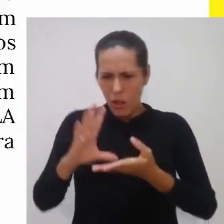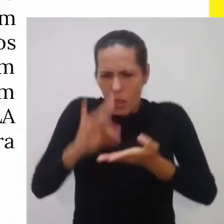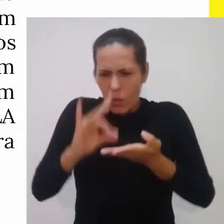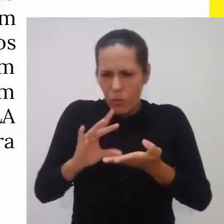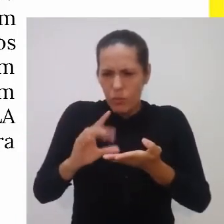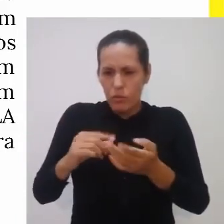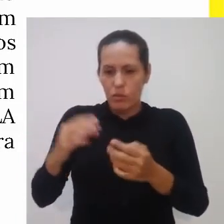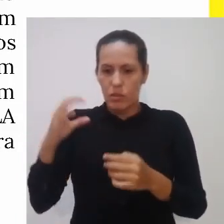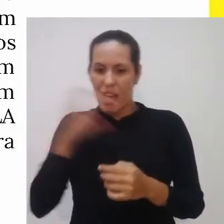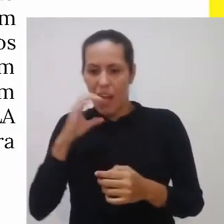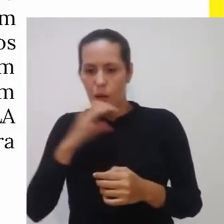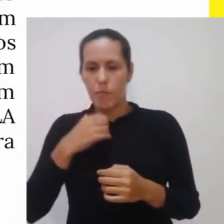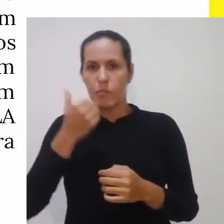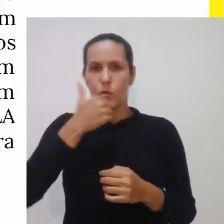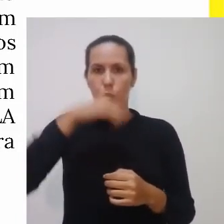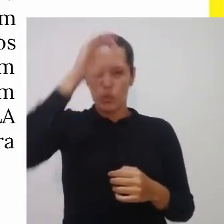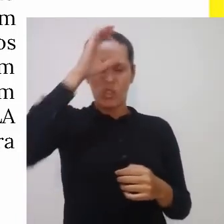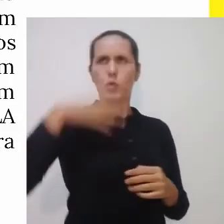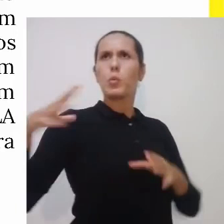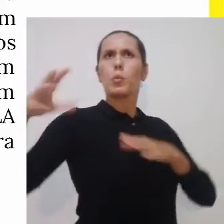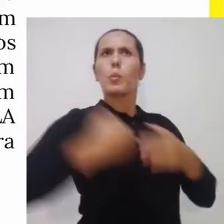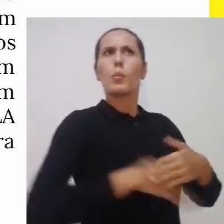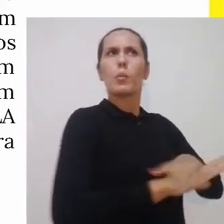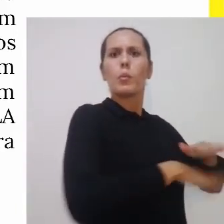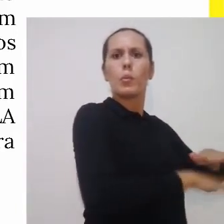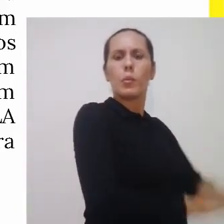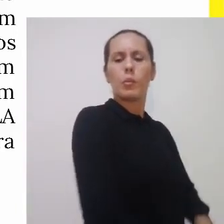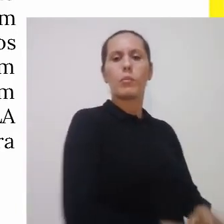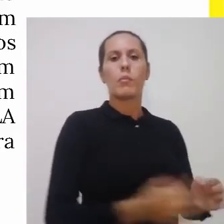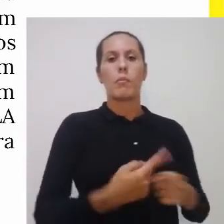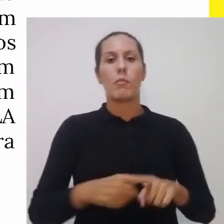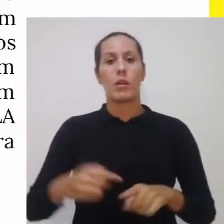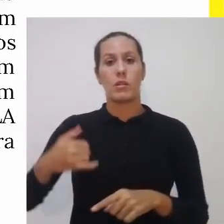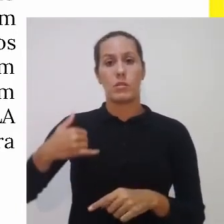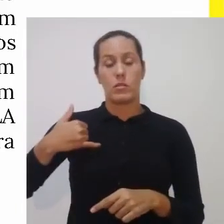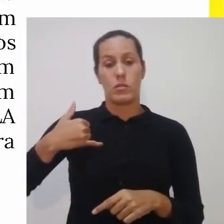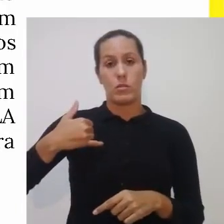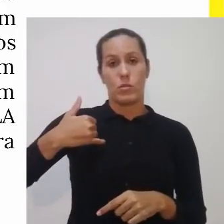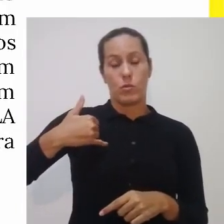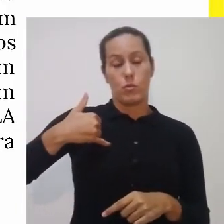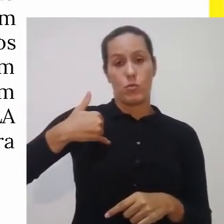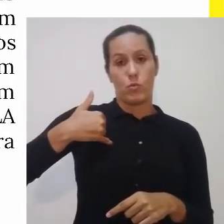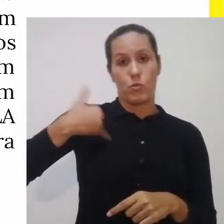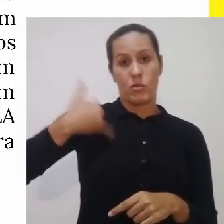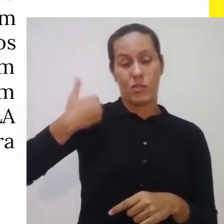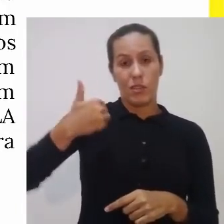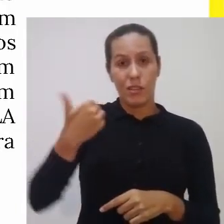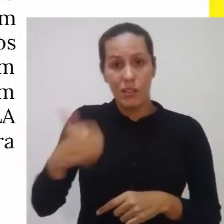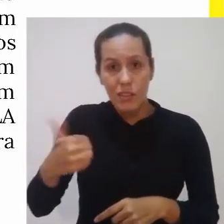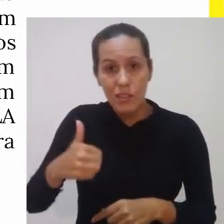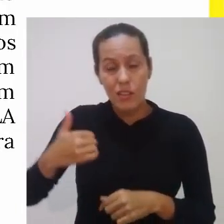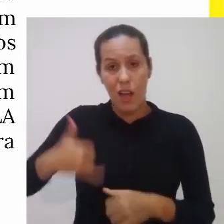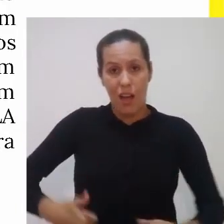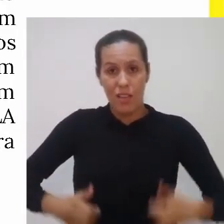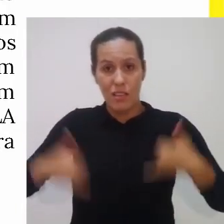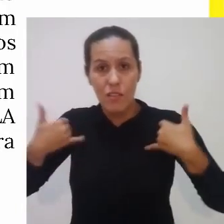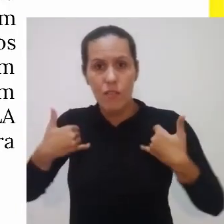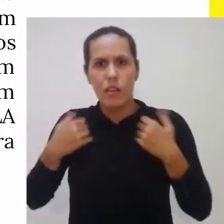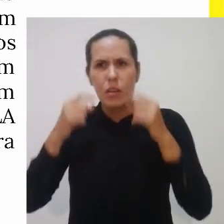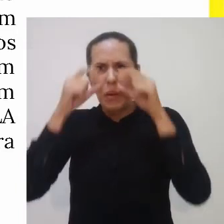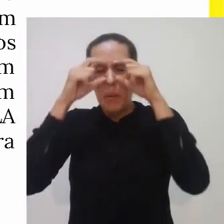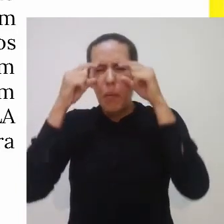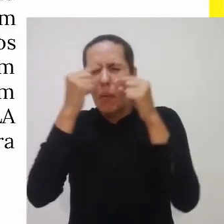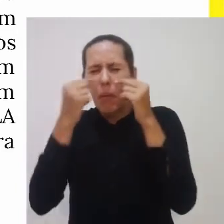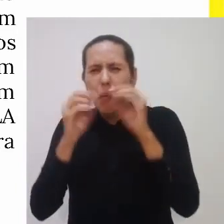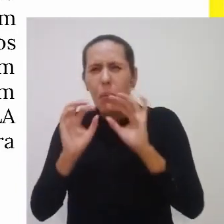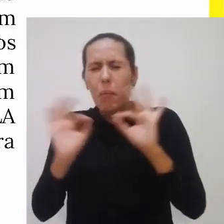Elas são rapidamente confiscadas por seus tios. E então, no 11º aniversário de Harry, um homem gigantesco, com